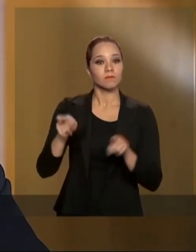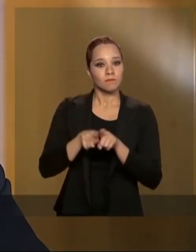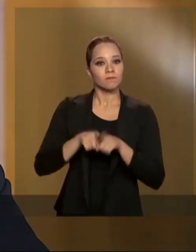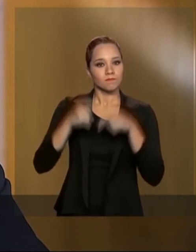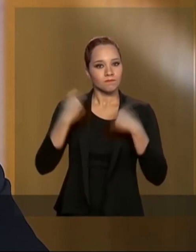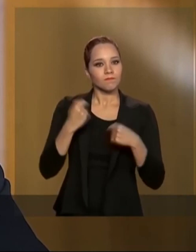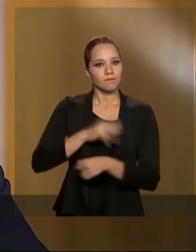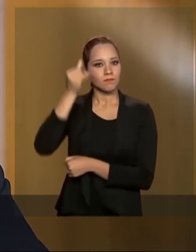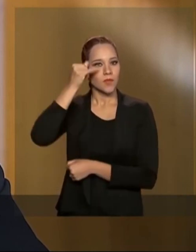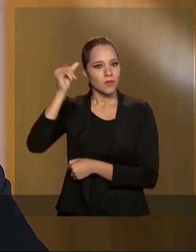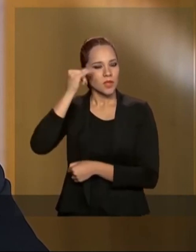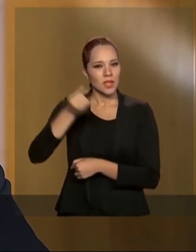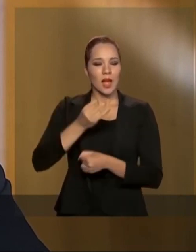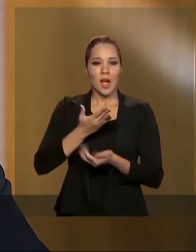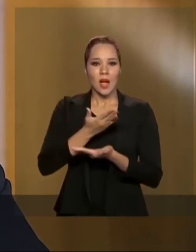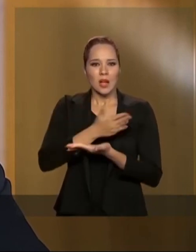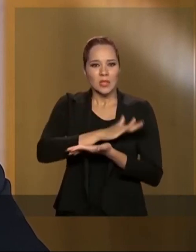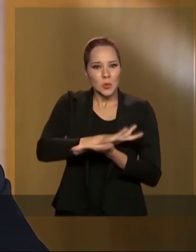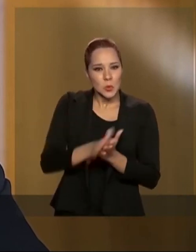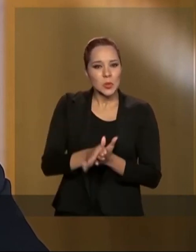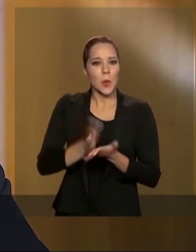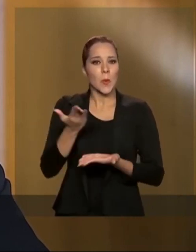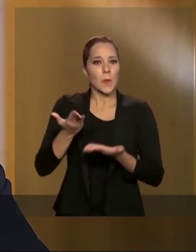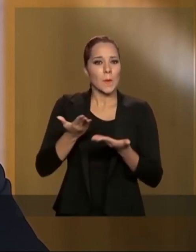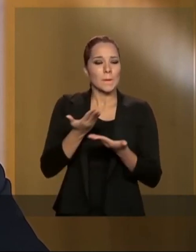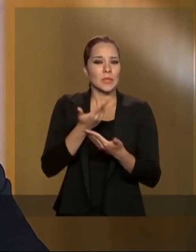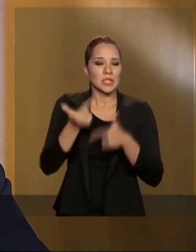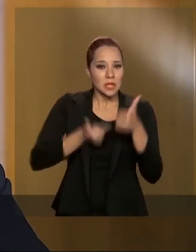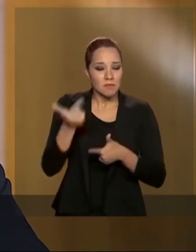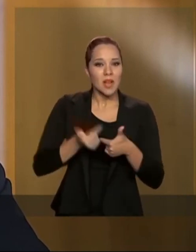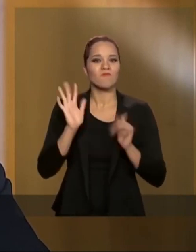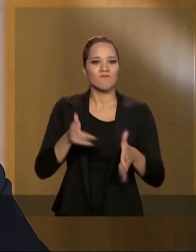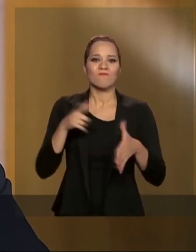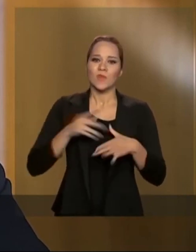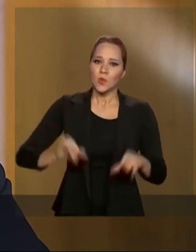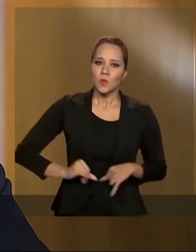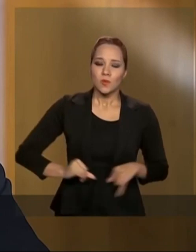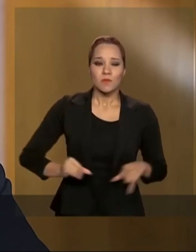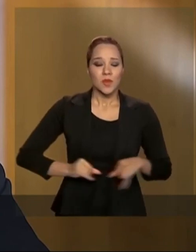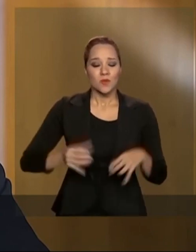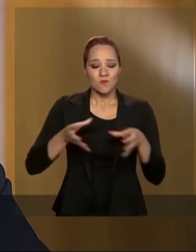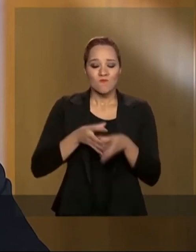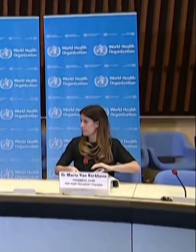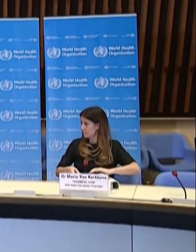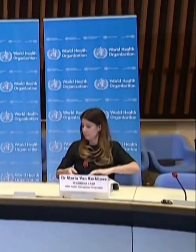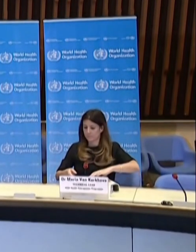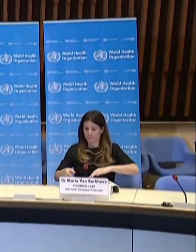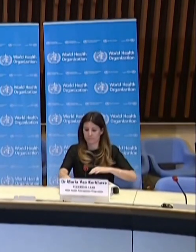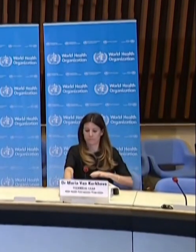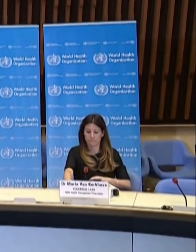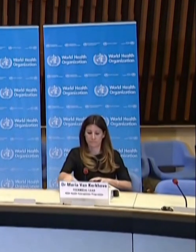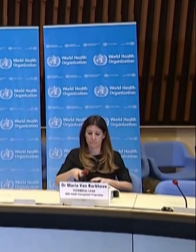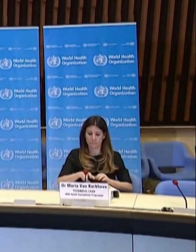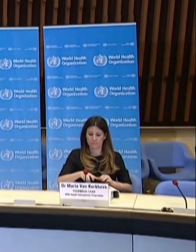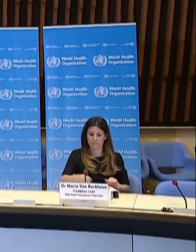devemos evitar a destruição de empregos, que já vem trazendo muito sofrimento para os trabalhadores brasileiros. Mais cedo,